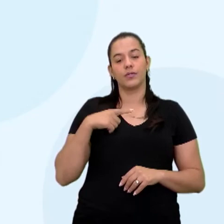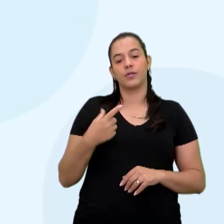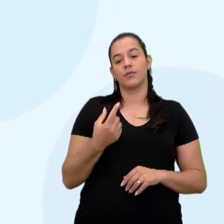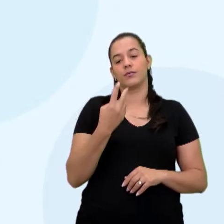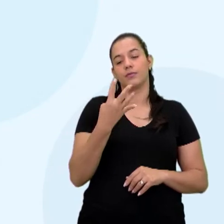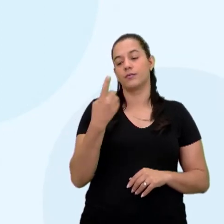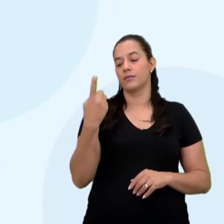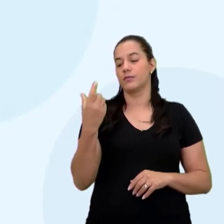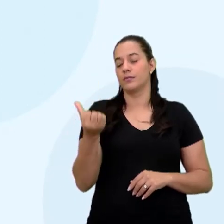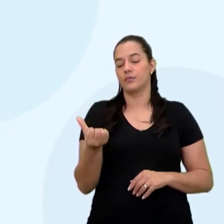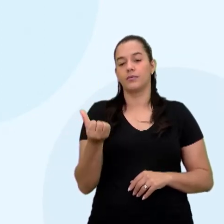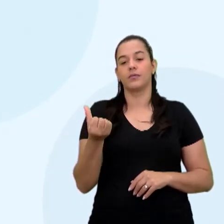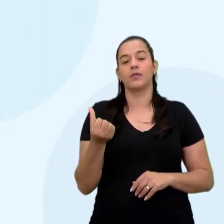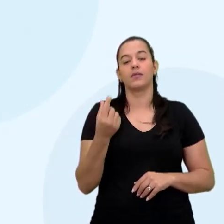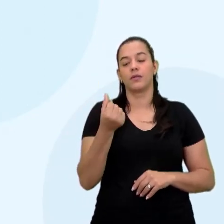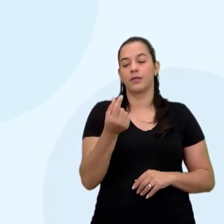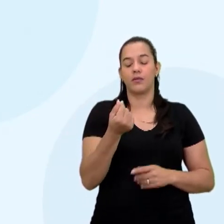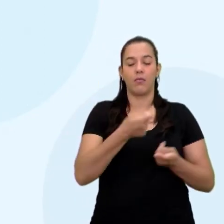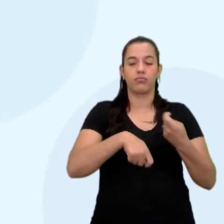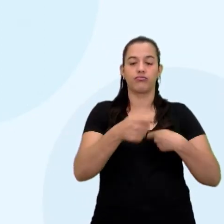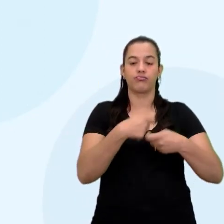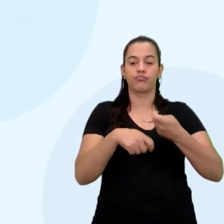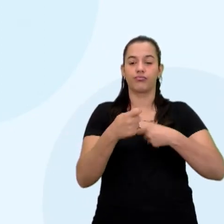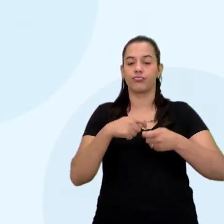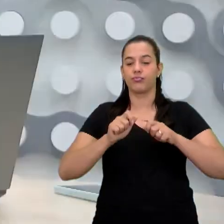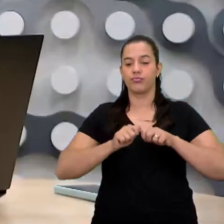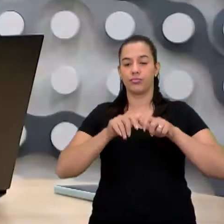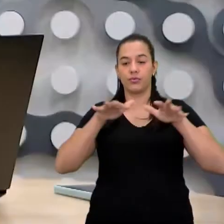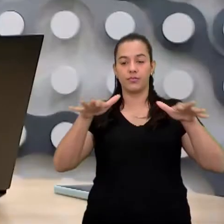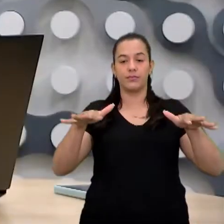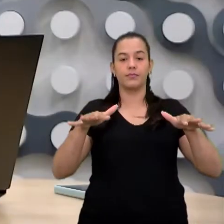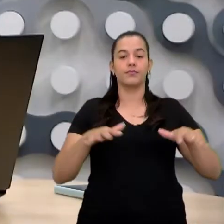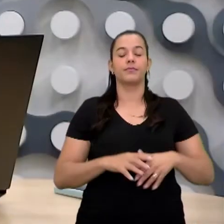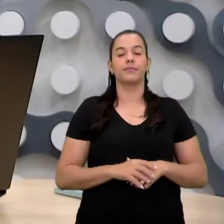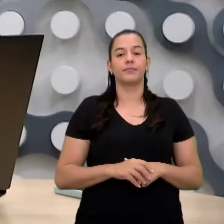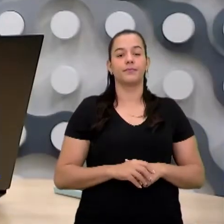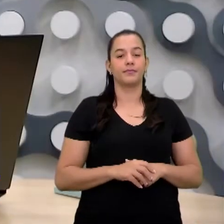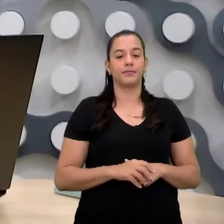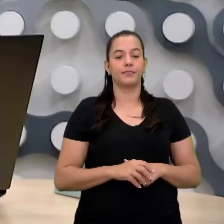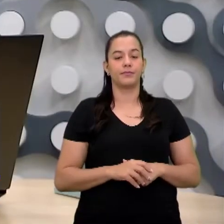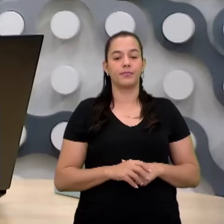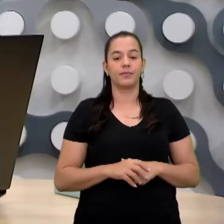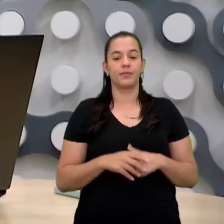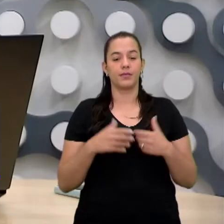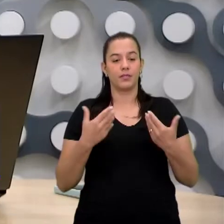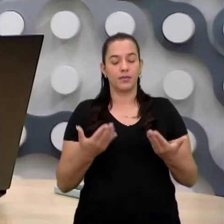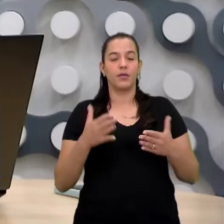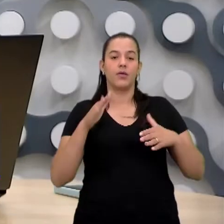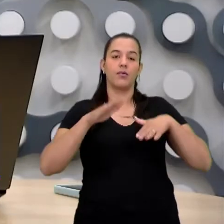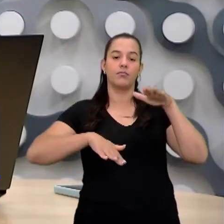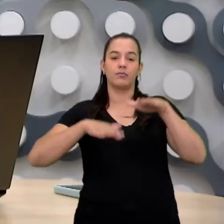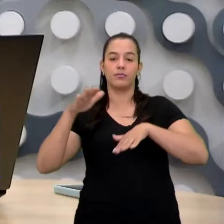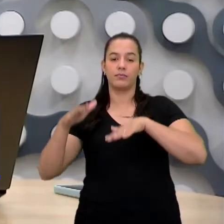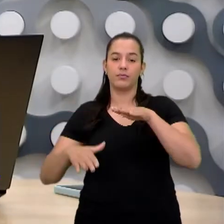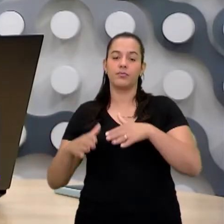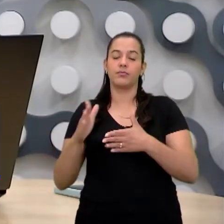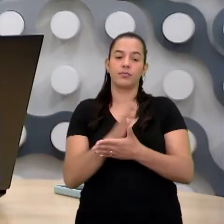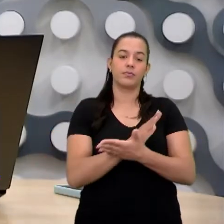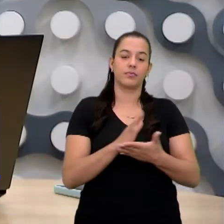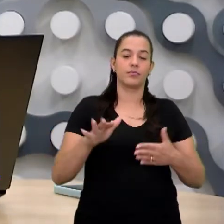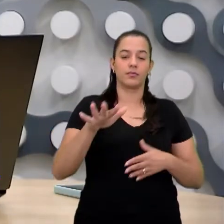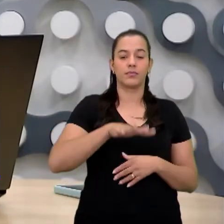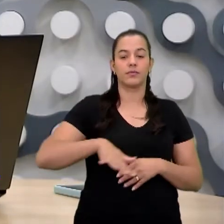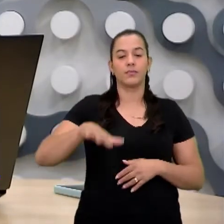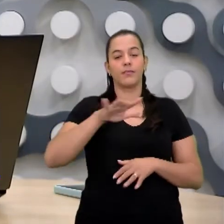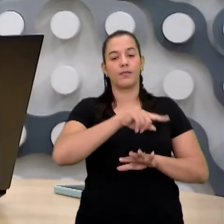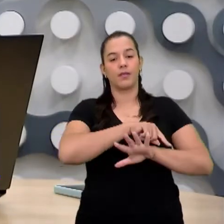144.416 reais, a renda per capita aí da região Sudeste, tá certo? Então vejo que há discrepâncias entre as 5 regiões